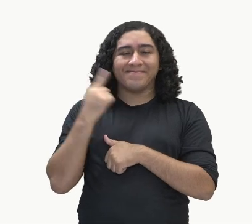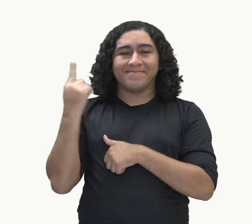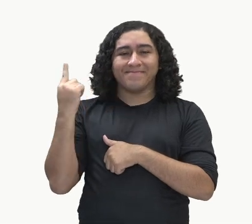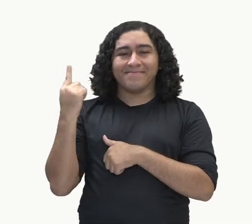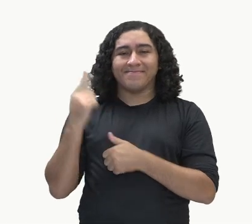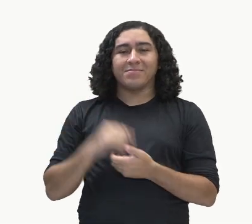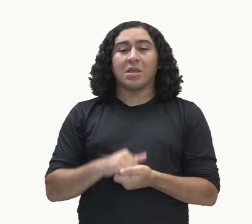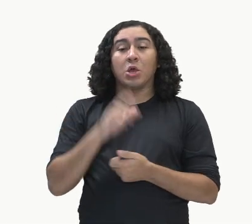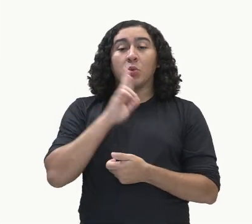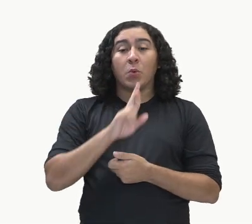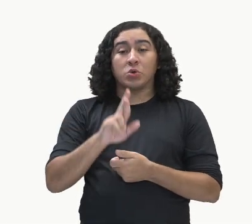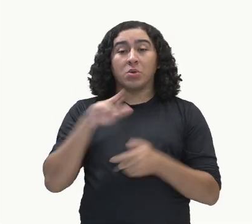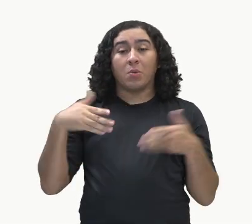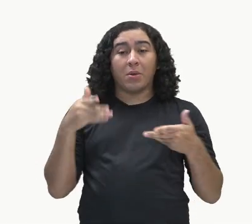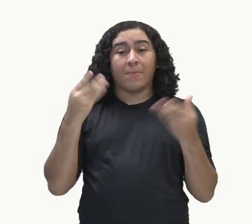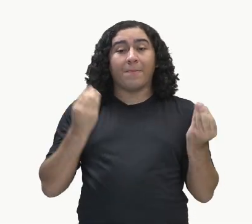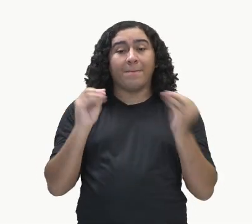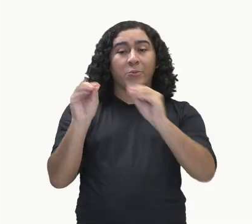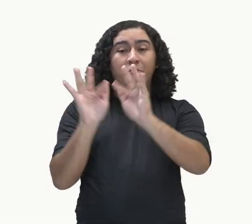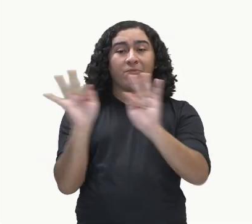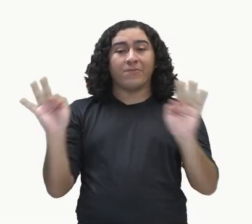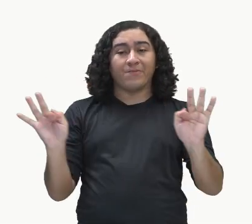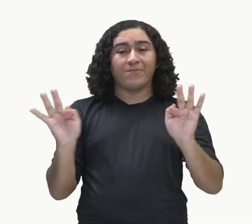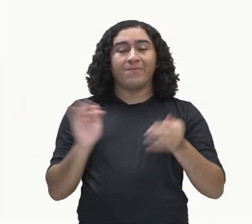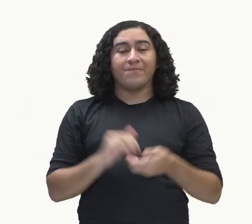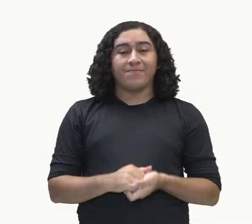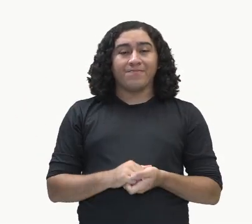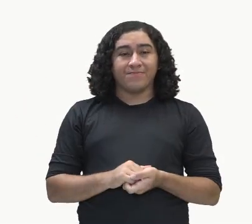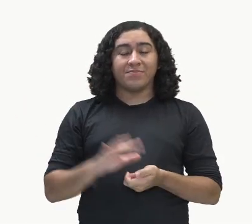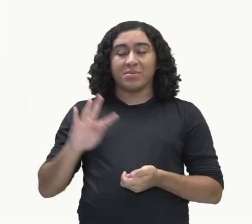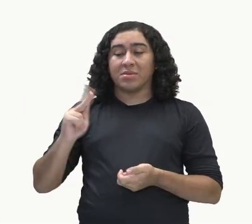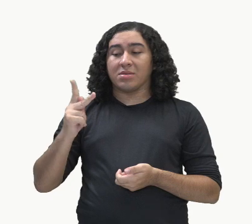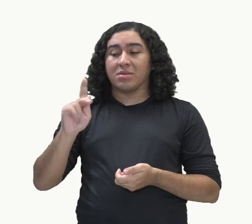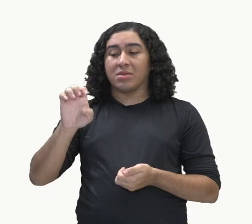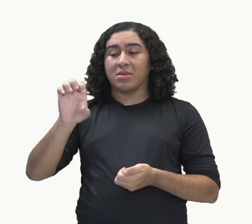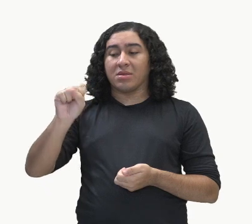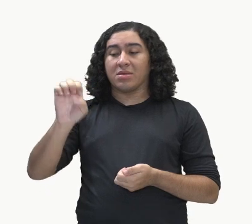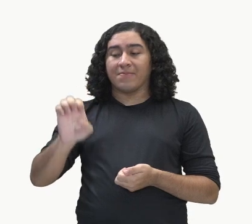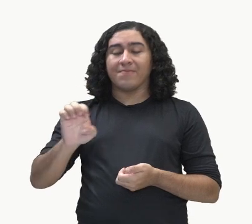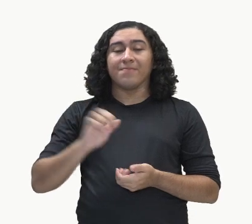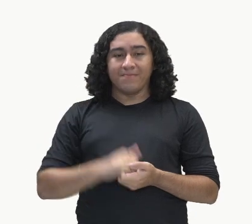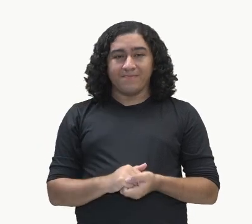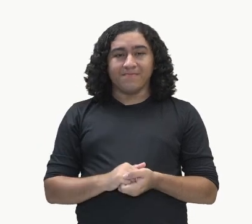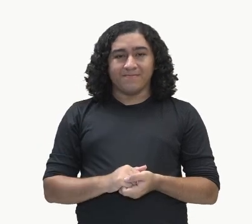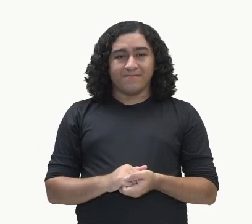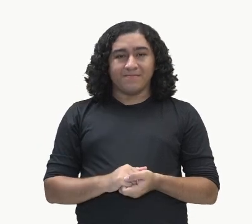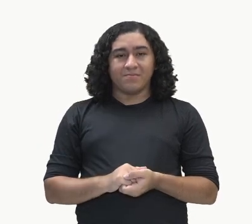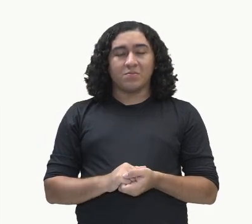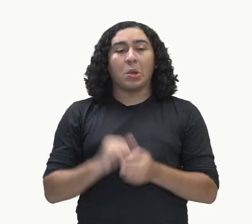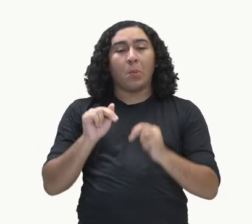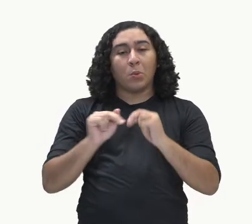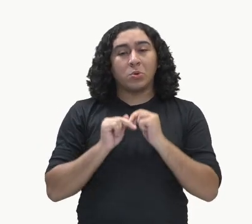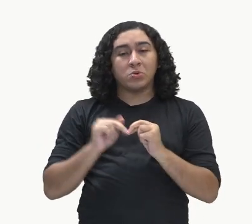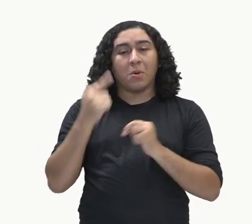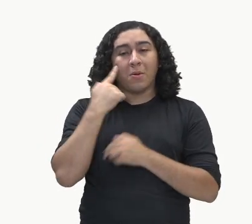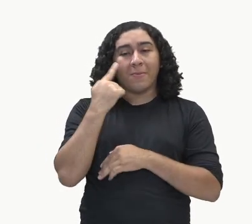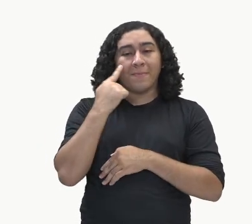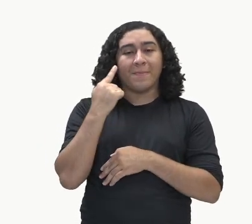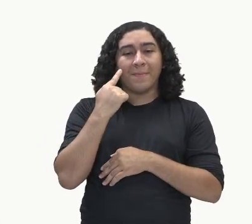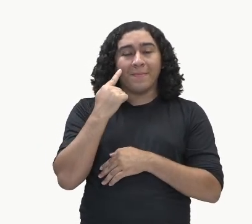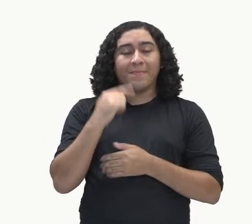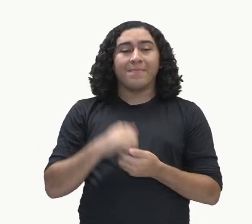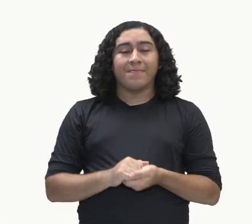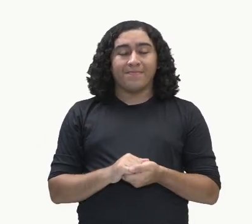A resposta que completa a frase, o pronome é these, estes ou estas. No caso aqui, são